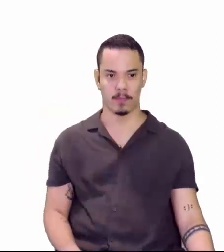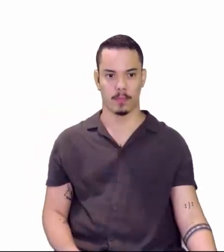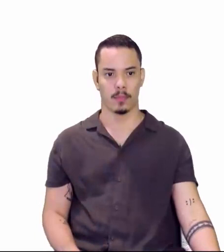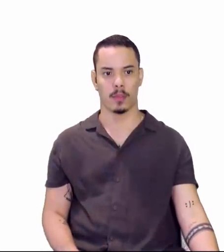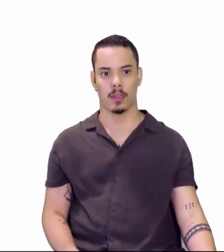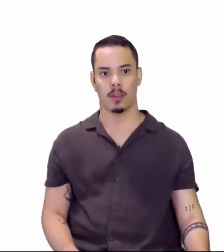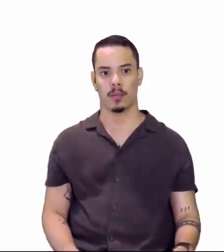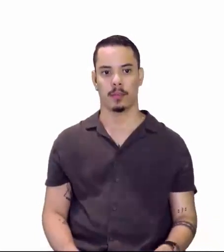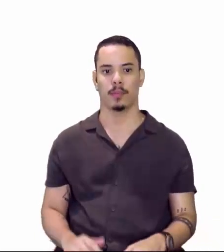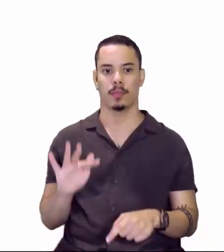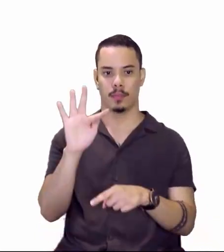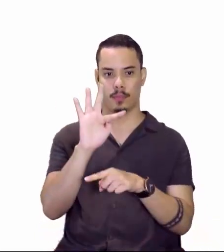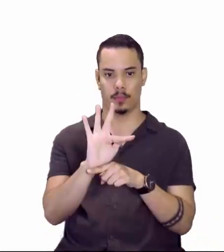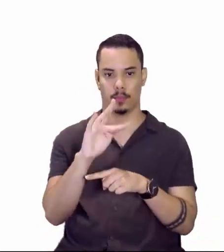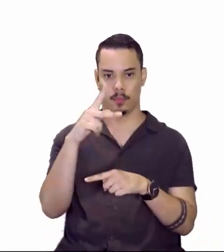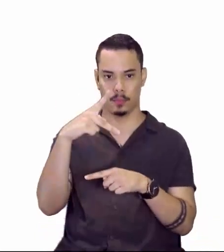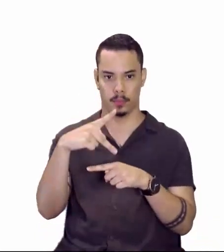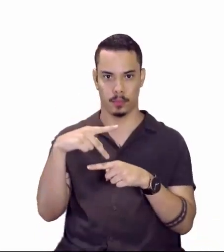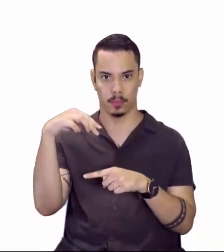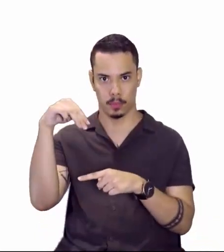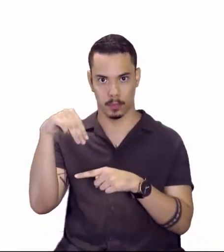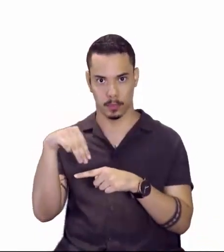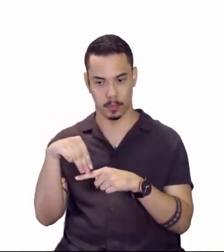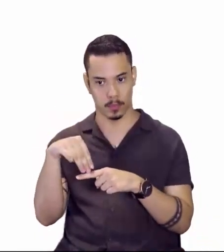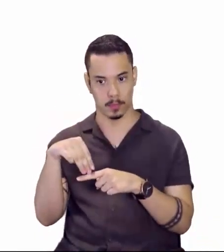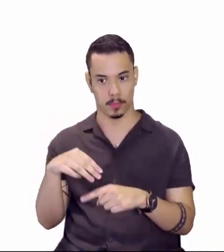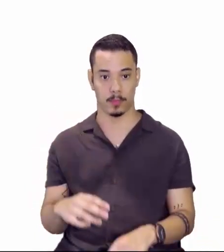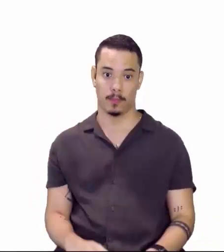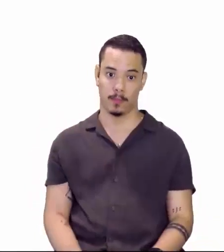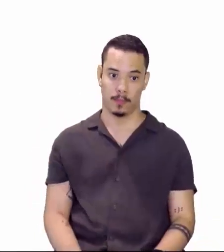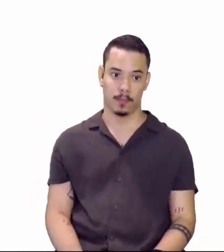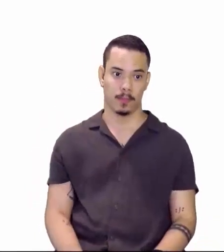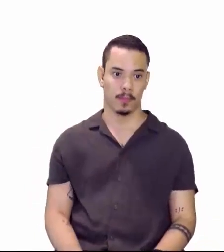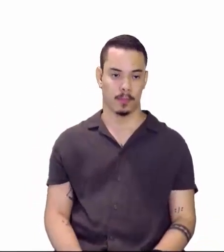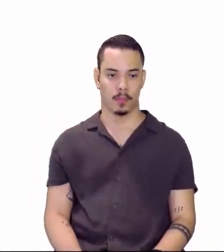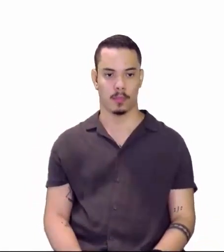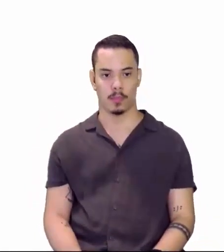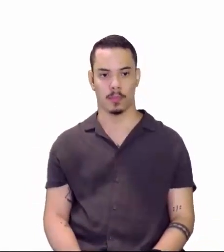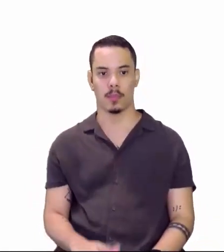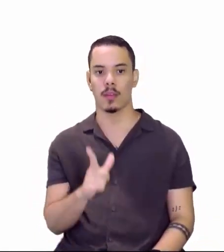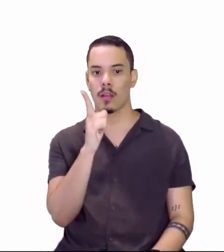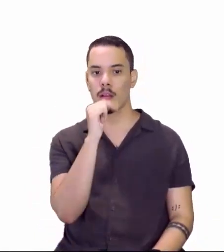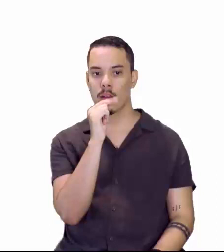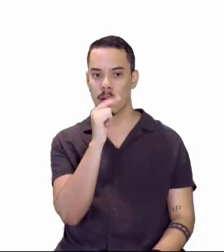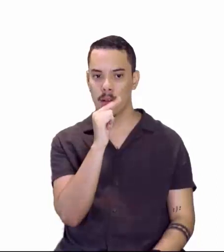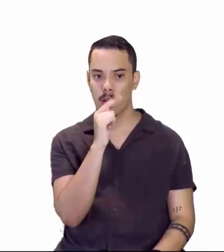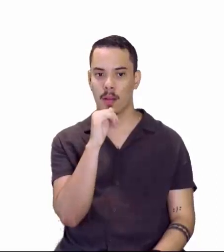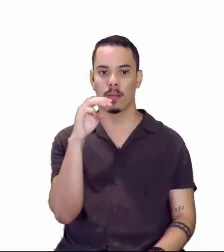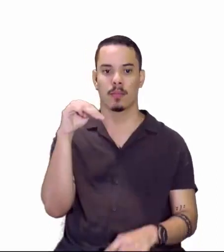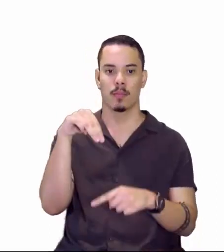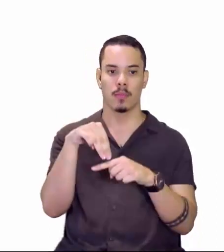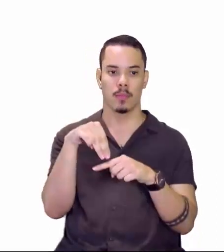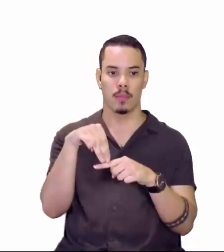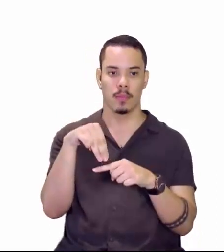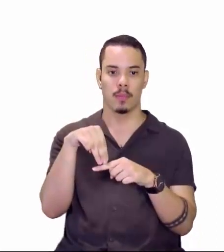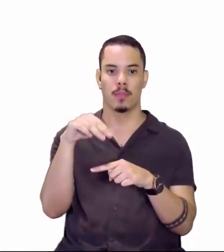Letra D, fósforo, potássio e mercúrio. Letra E, água, magnésio e